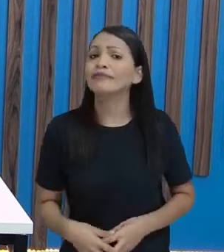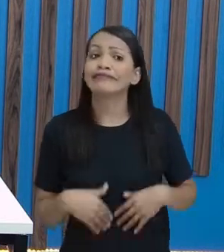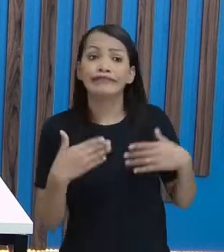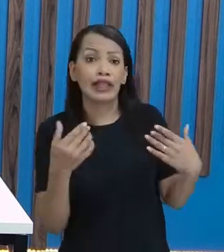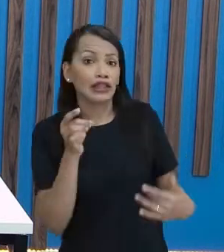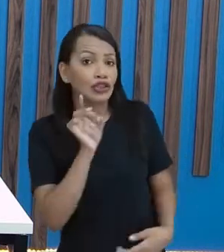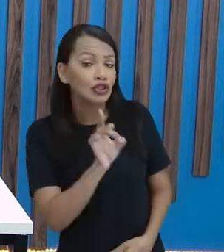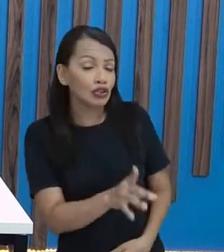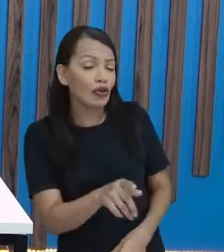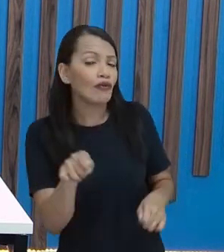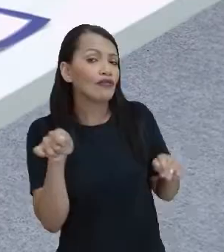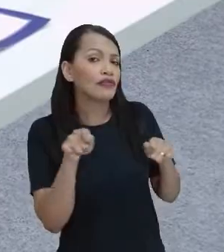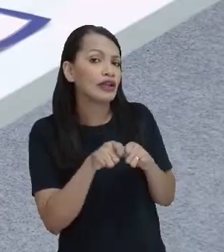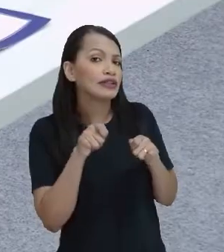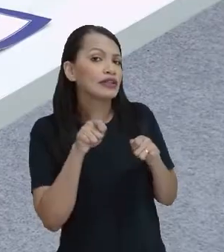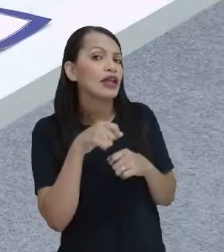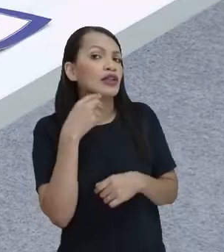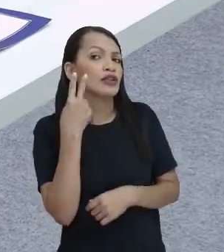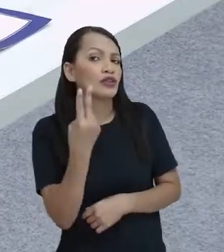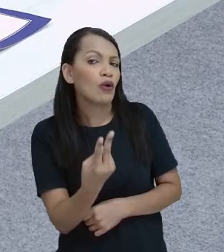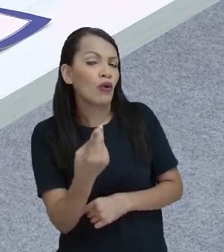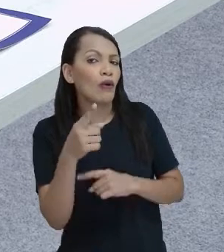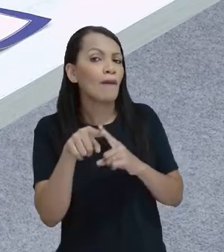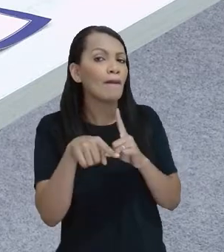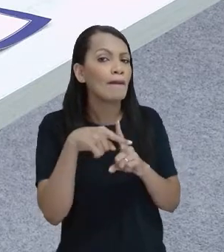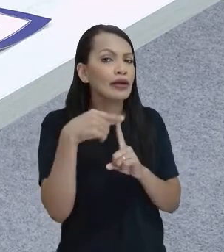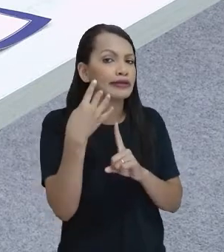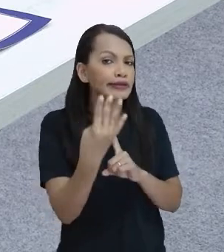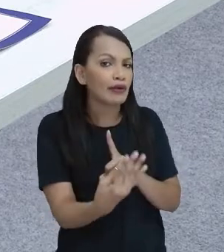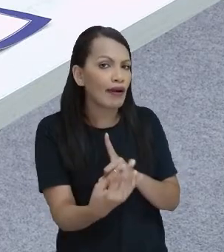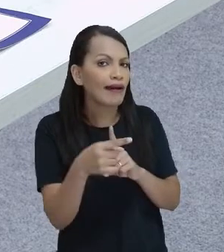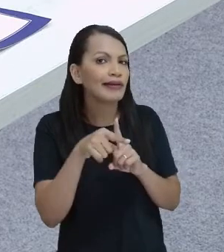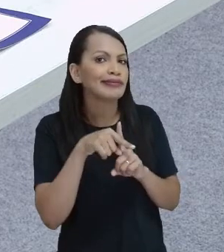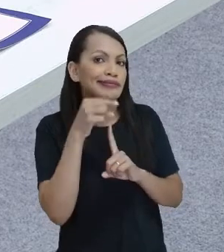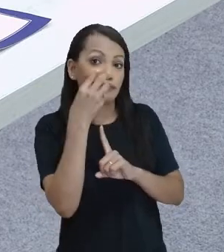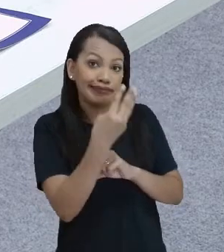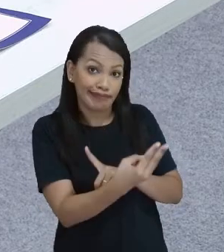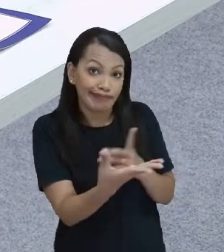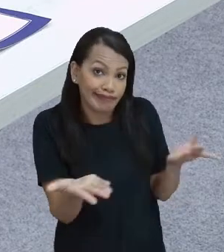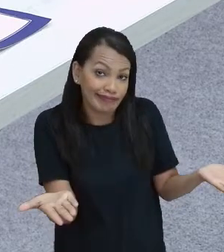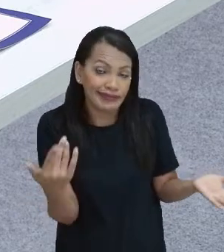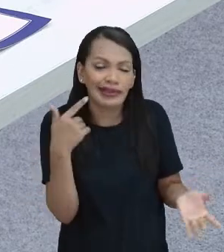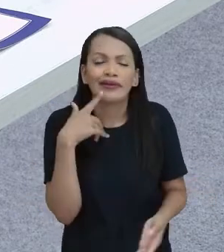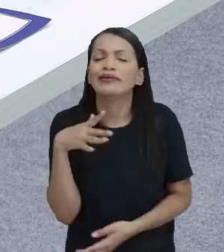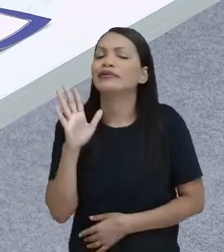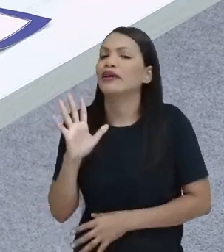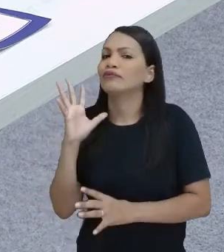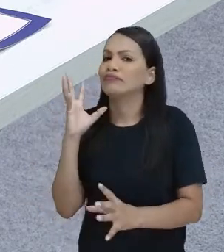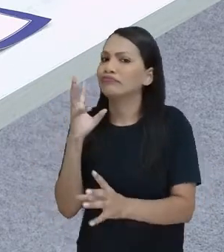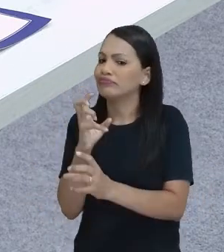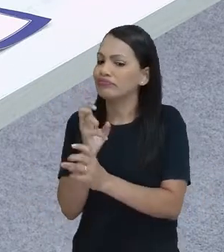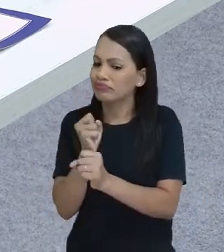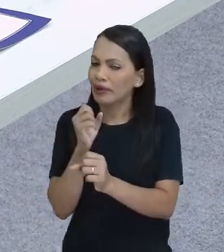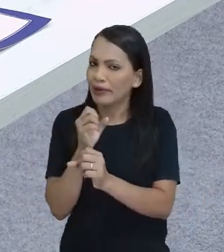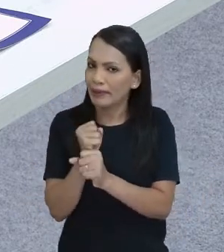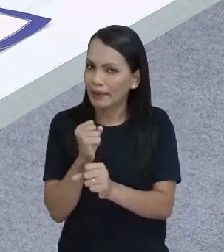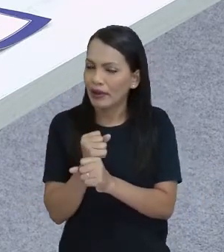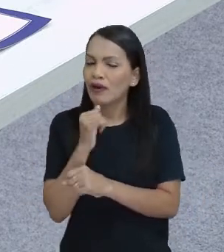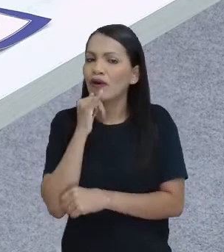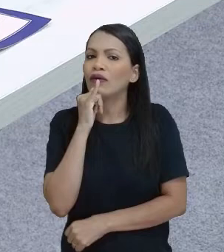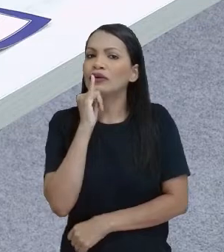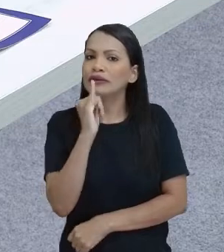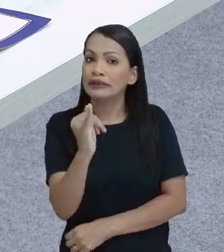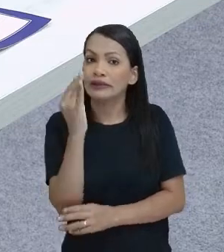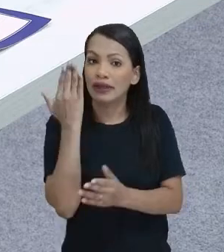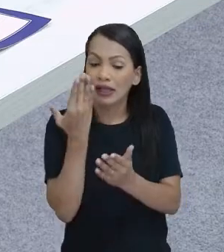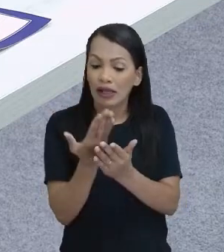né? 2 mais 4. Mais 3. Mais e para a gente descobrir o total, já que é um probleminha, que eu disse que na aula